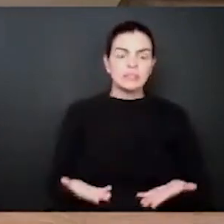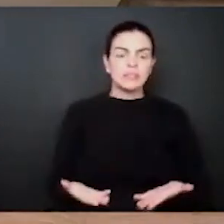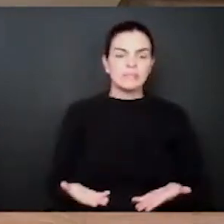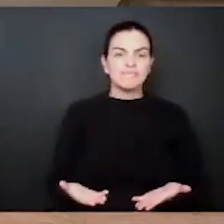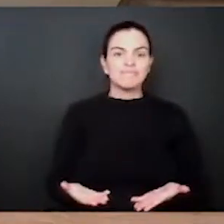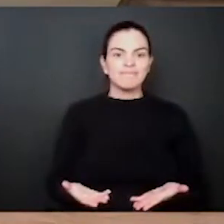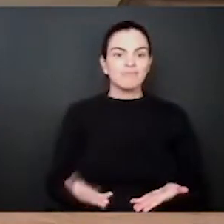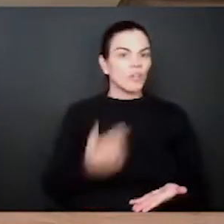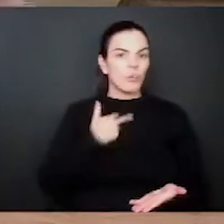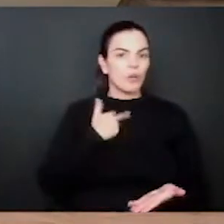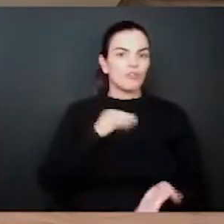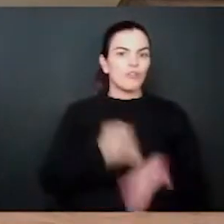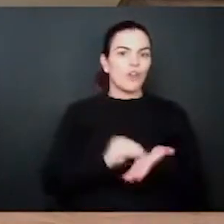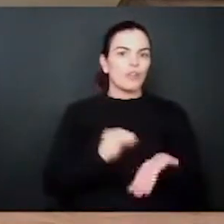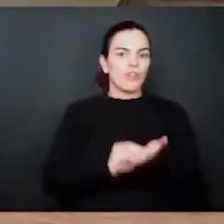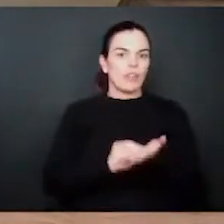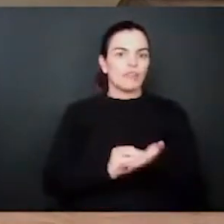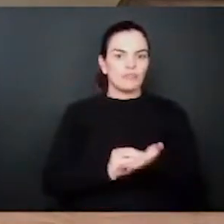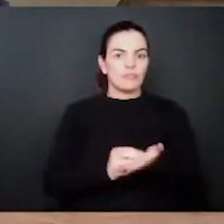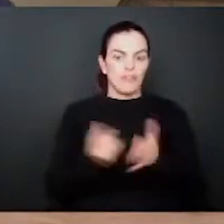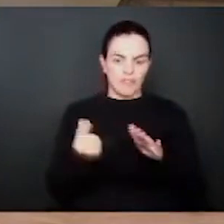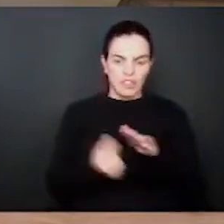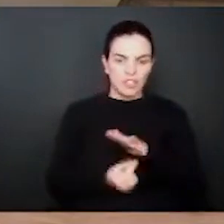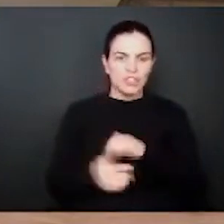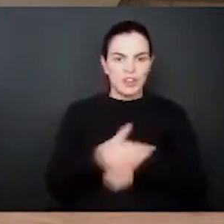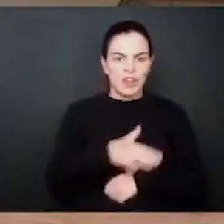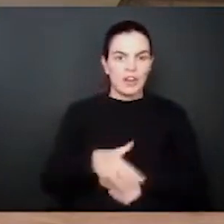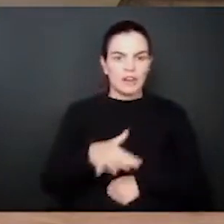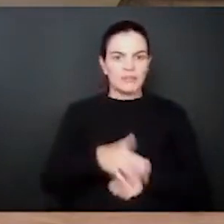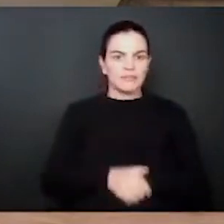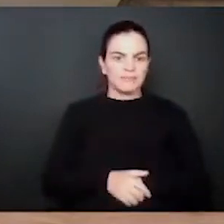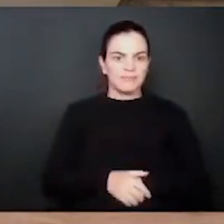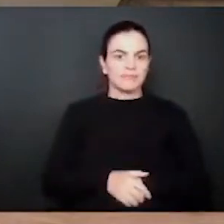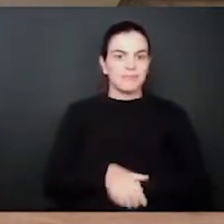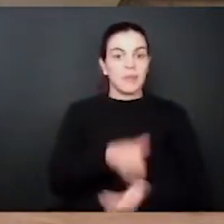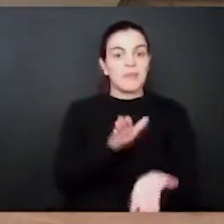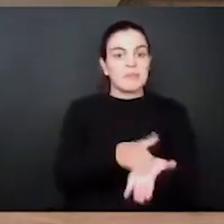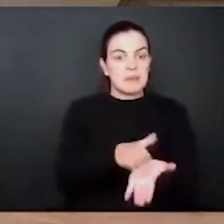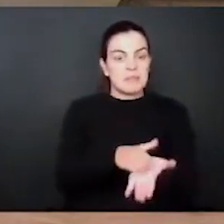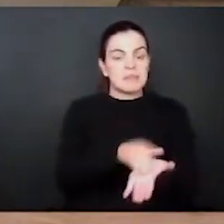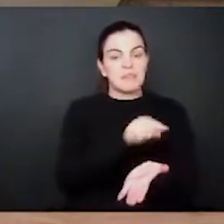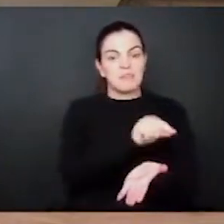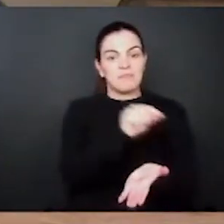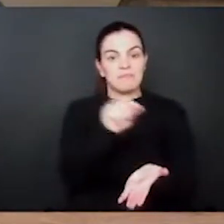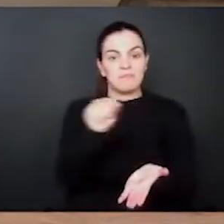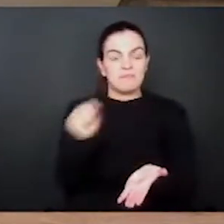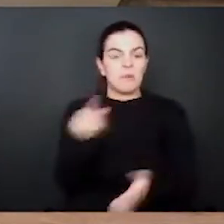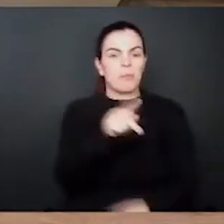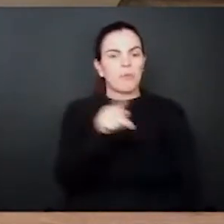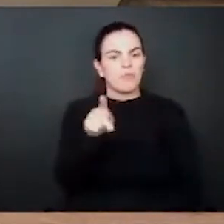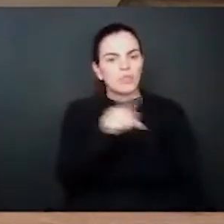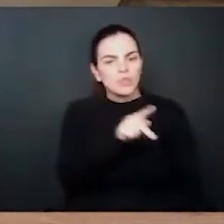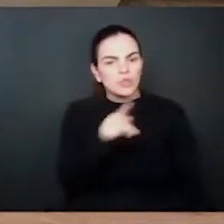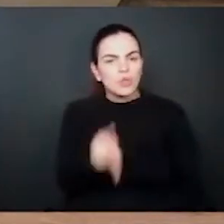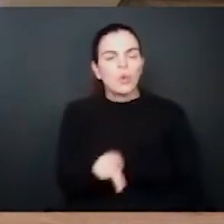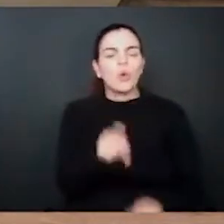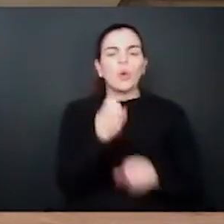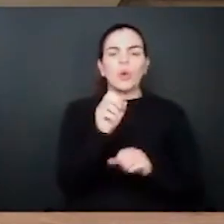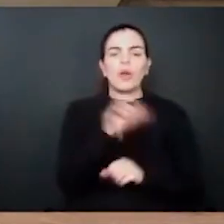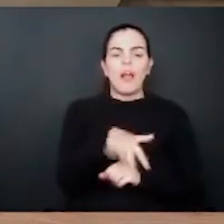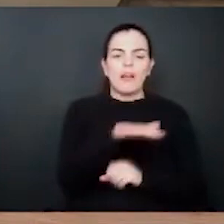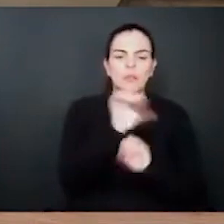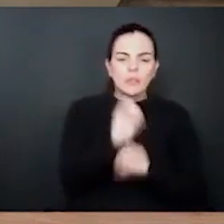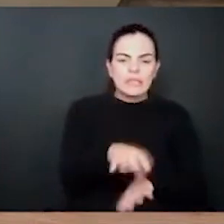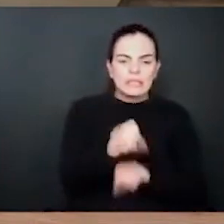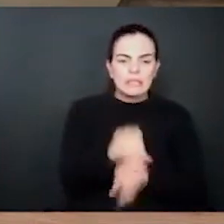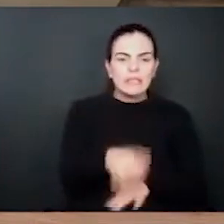aonde de fato merece. Parabenizar a vocês, que aqui estão professores, educadores, pessoas